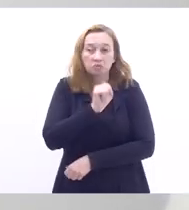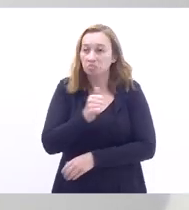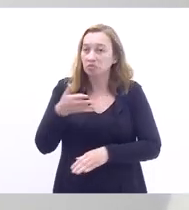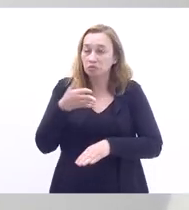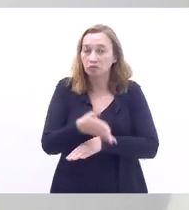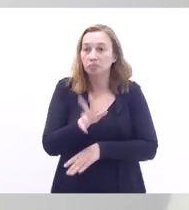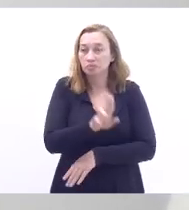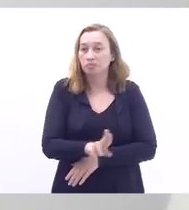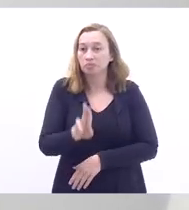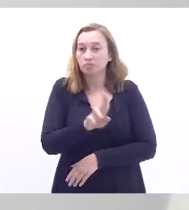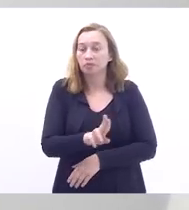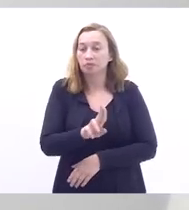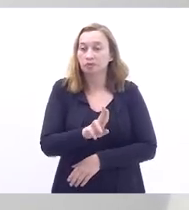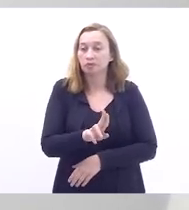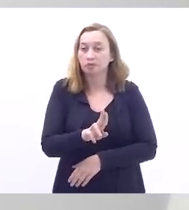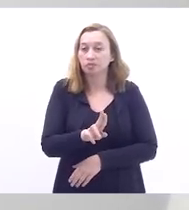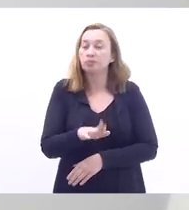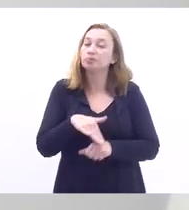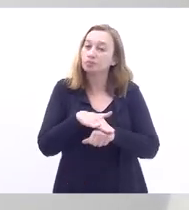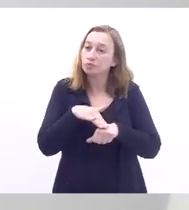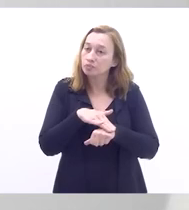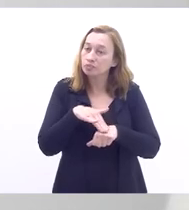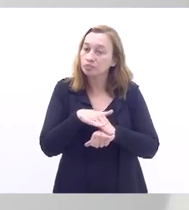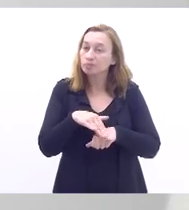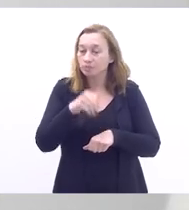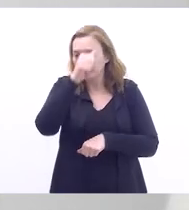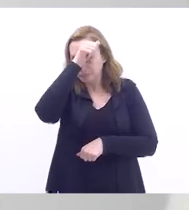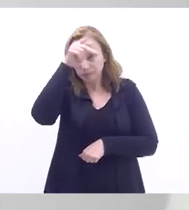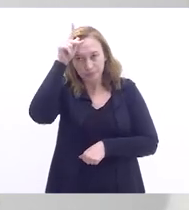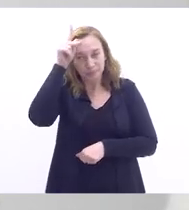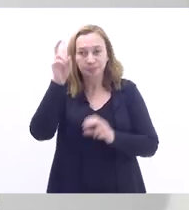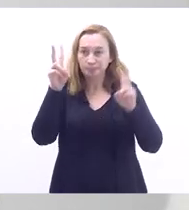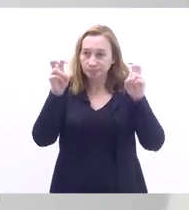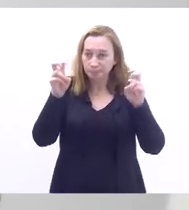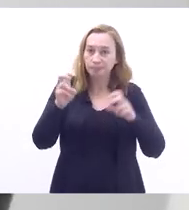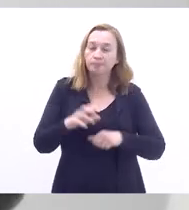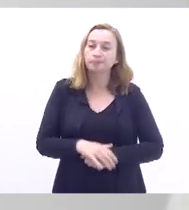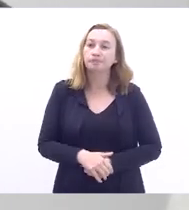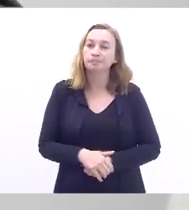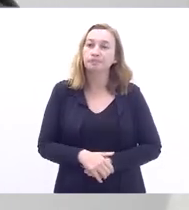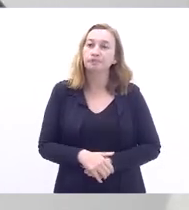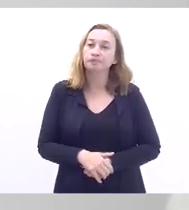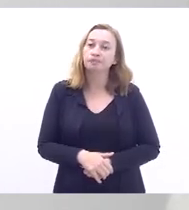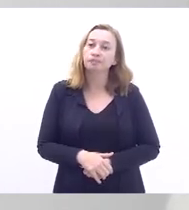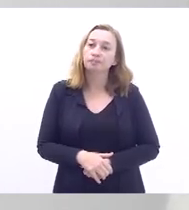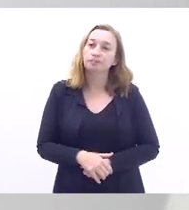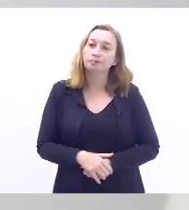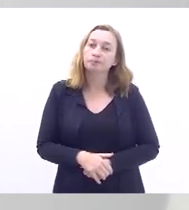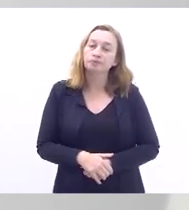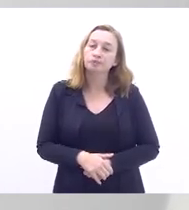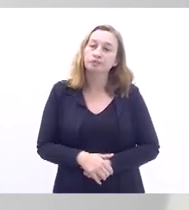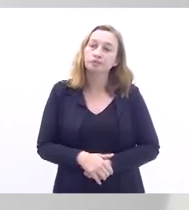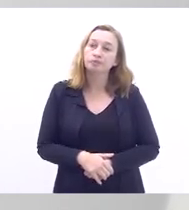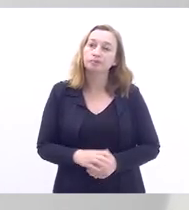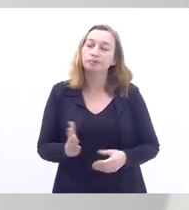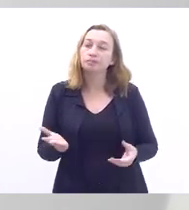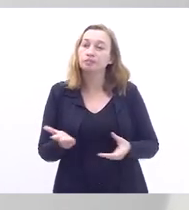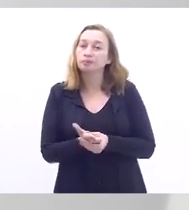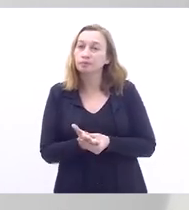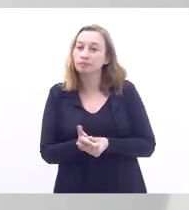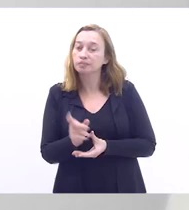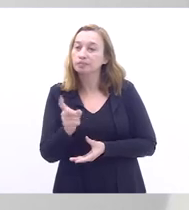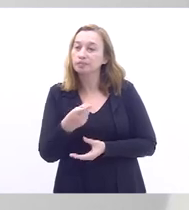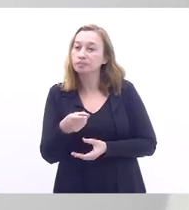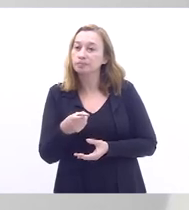chegar na sua diversidade conversando com o prefeito sobre o assunto é um tal de processo da